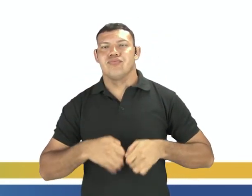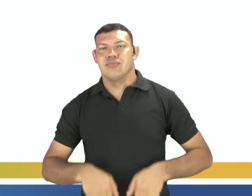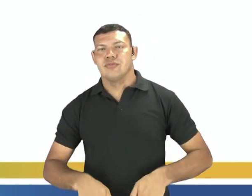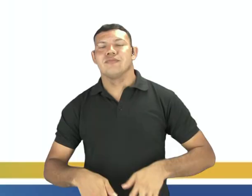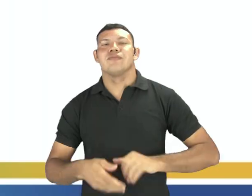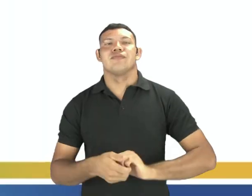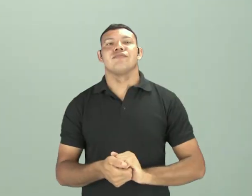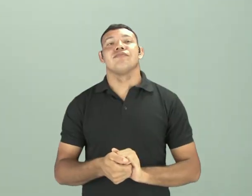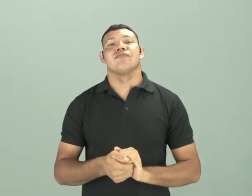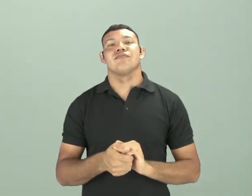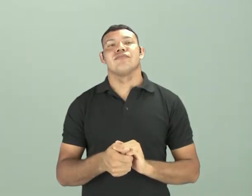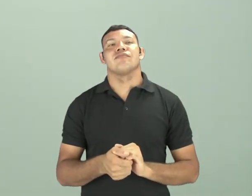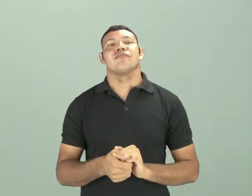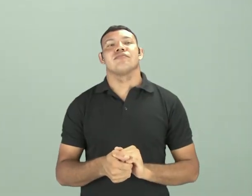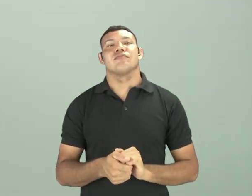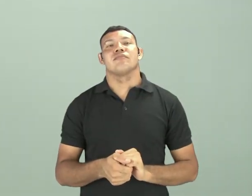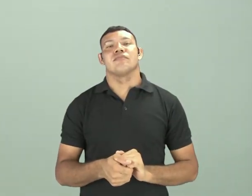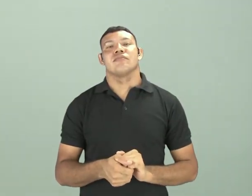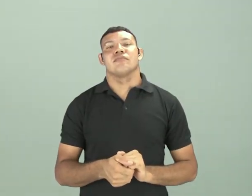das glândulas sudoríparas.